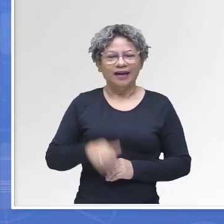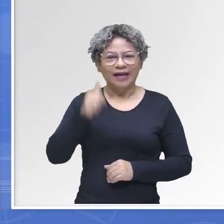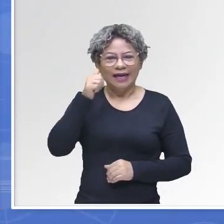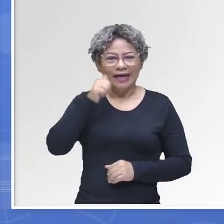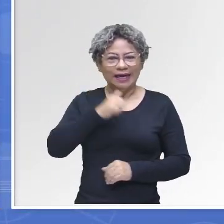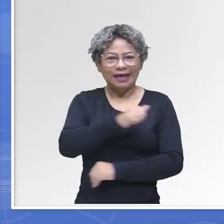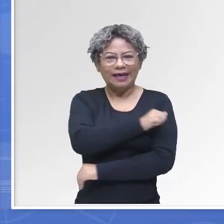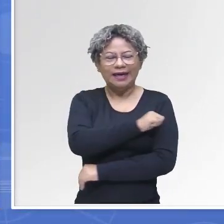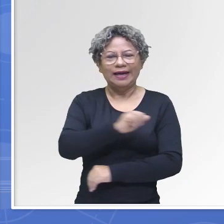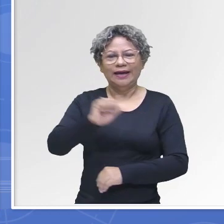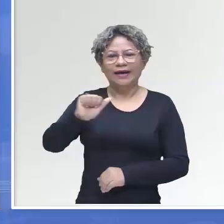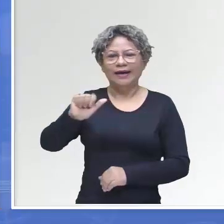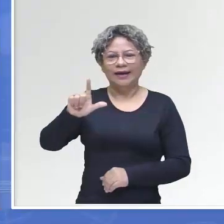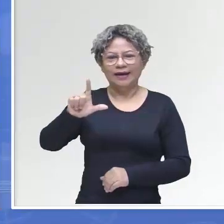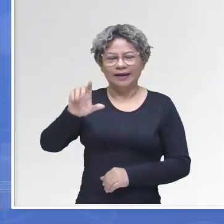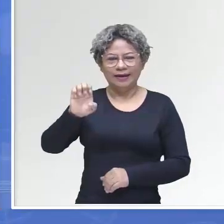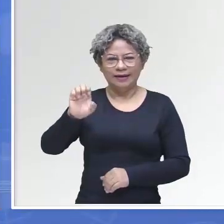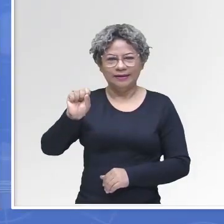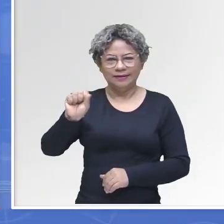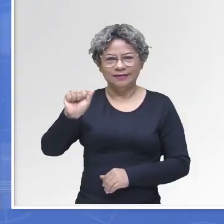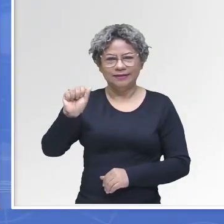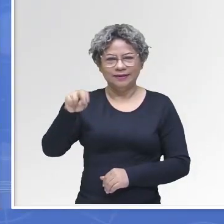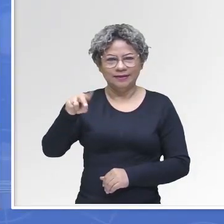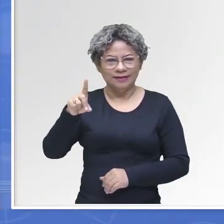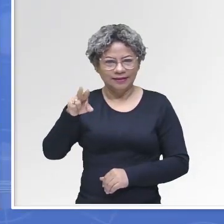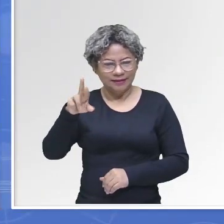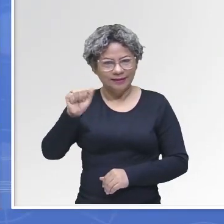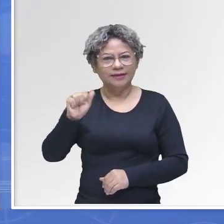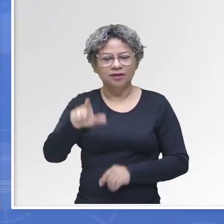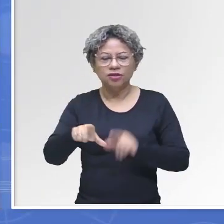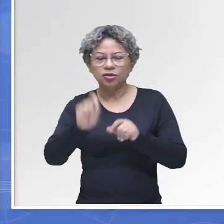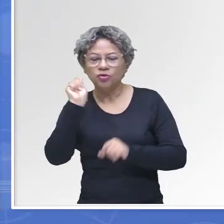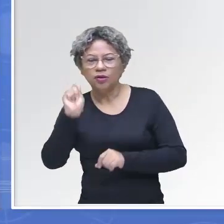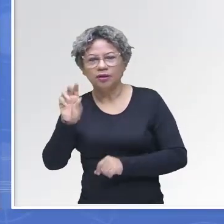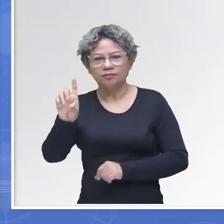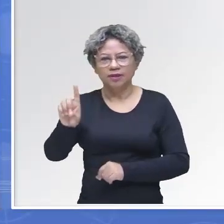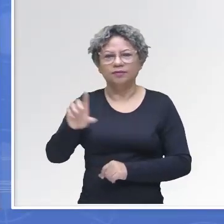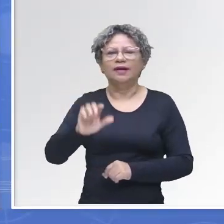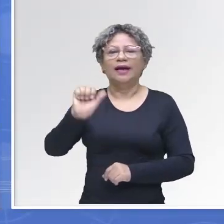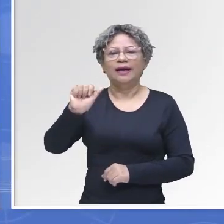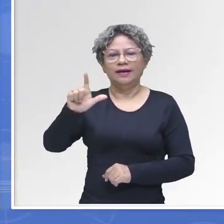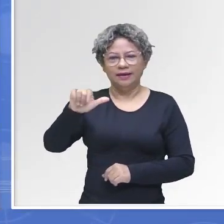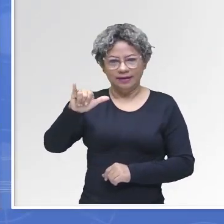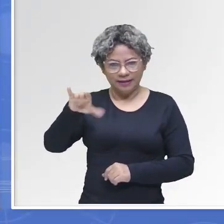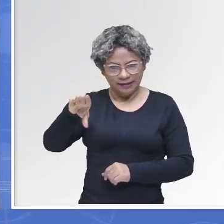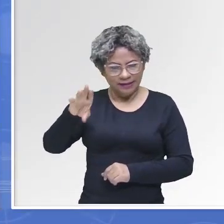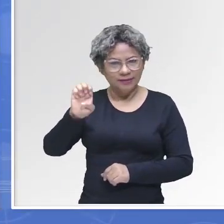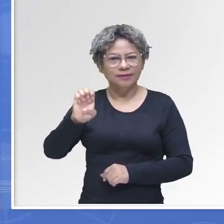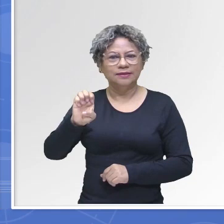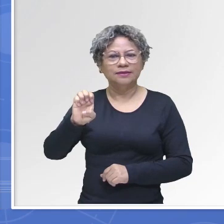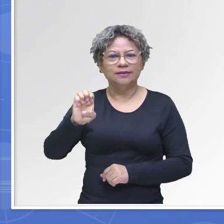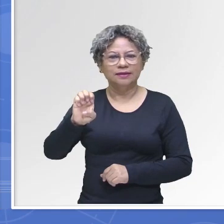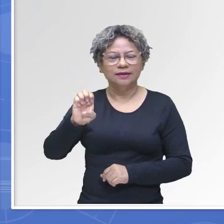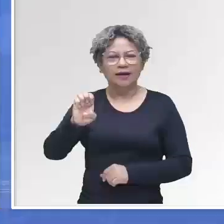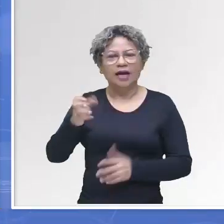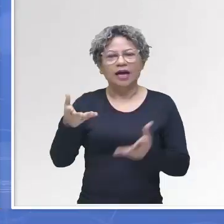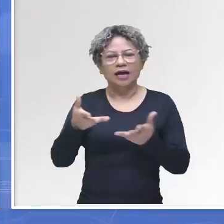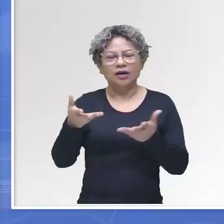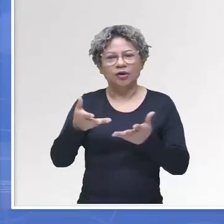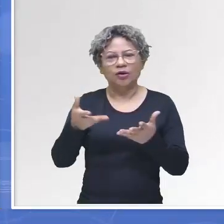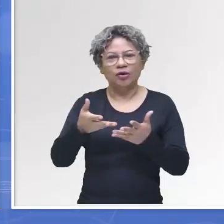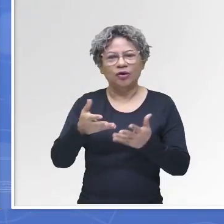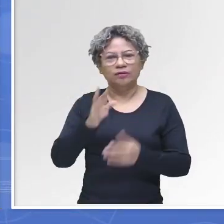D, né? Diferença aí de 44 anos. Alice, acredita, ela tá, tá dando a resposta lá